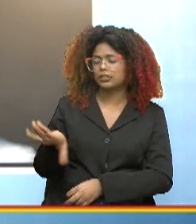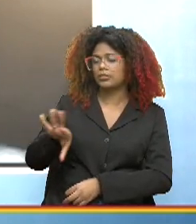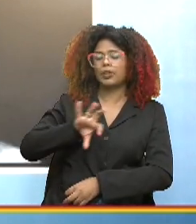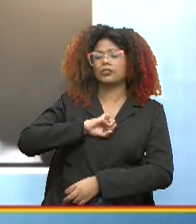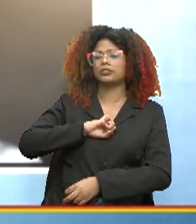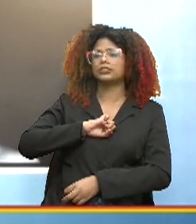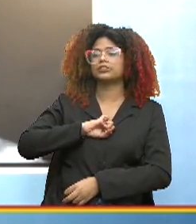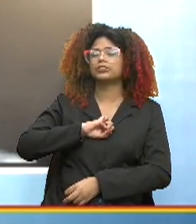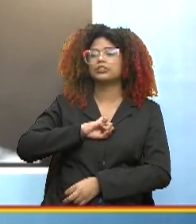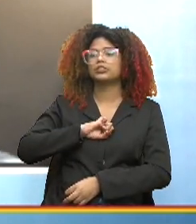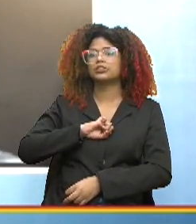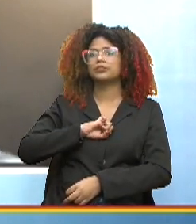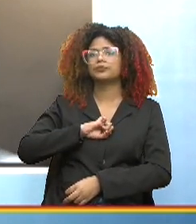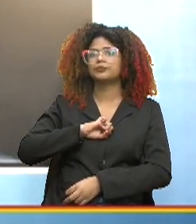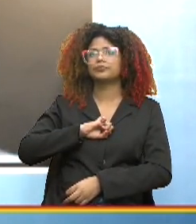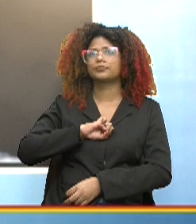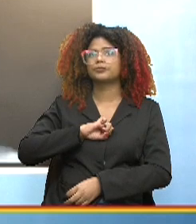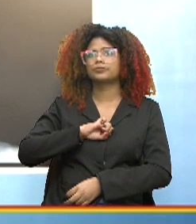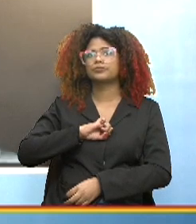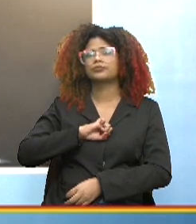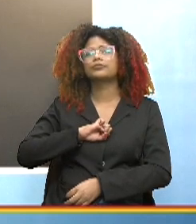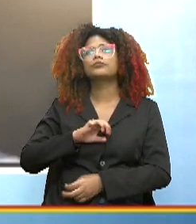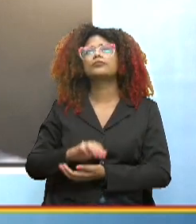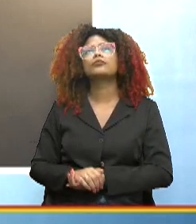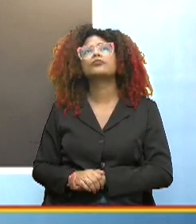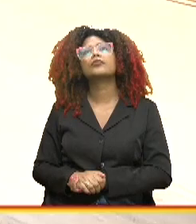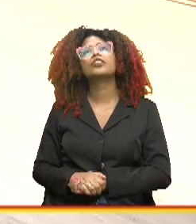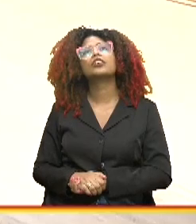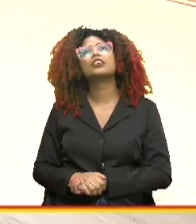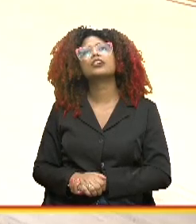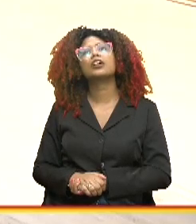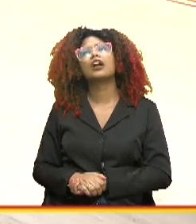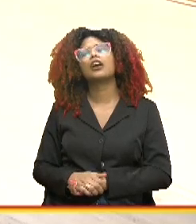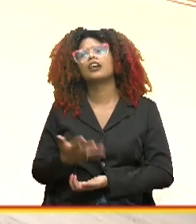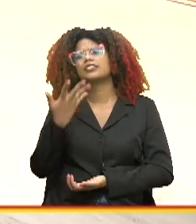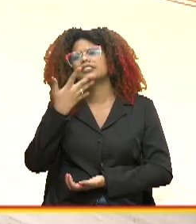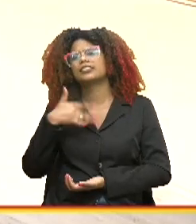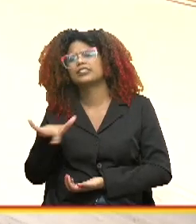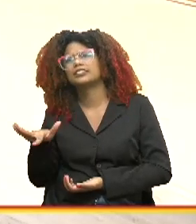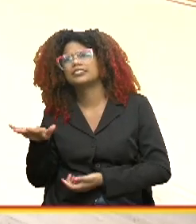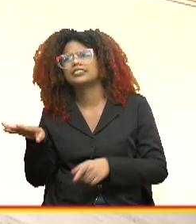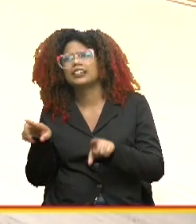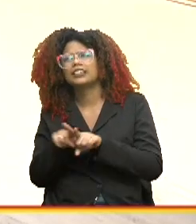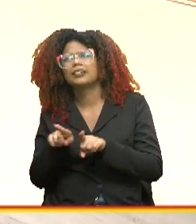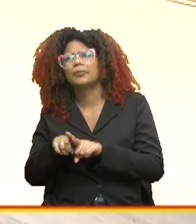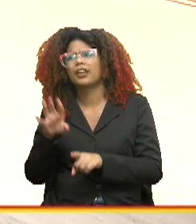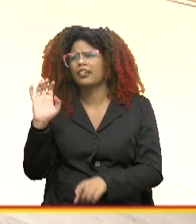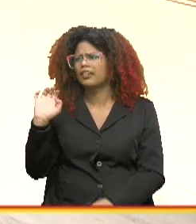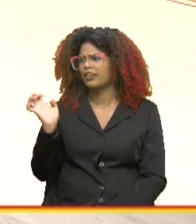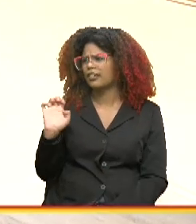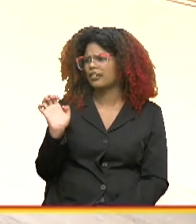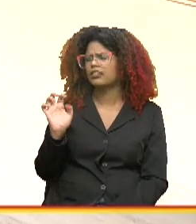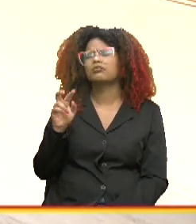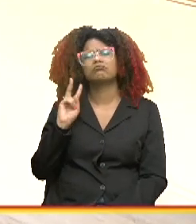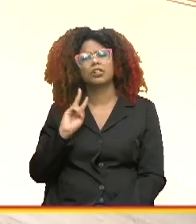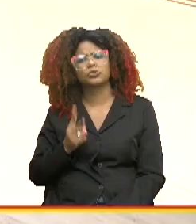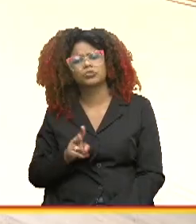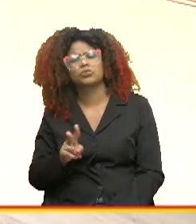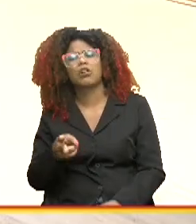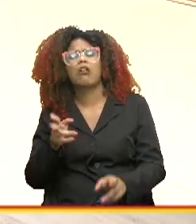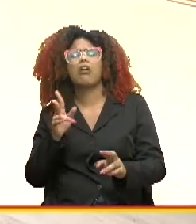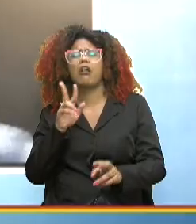é que as crianças eles são eles são gays também eu sempre respondo